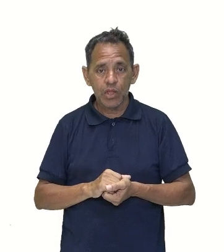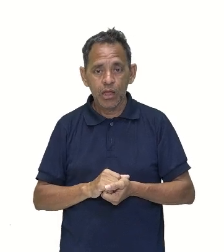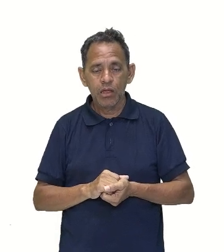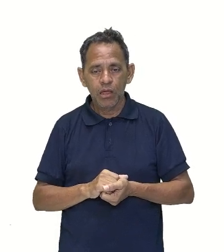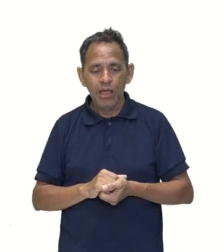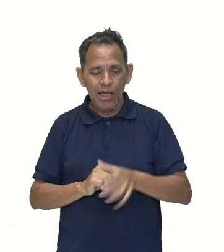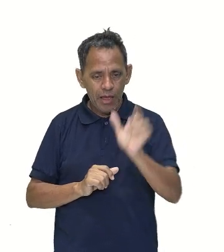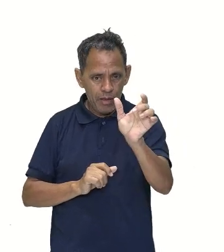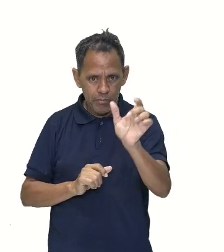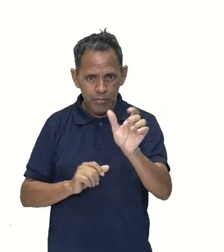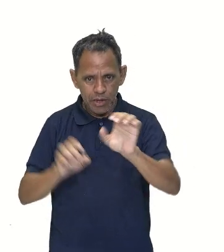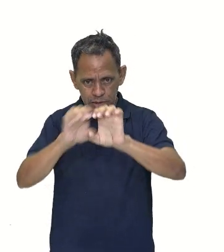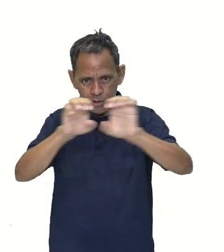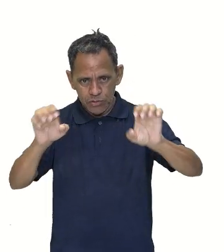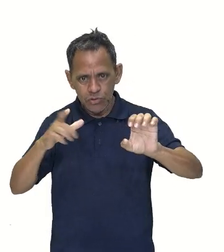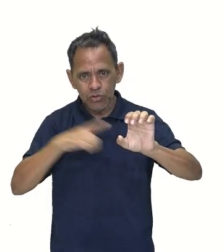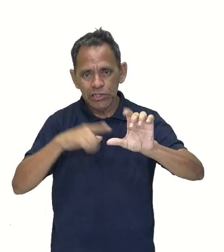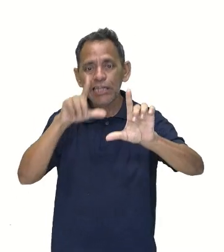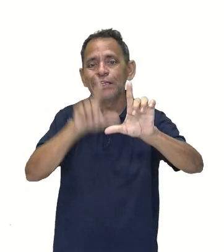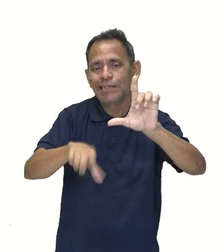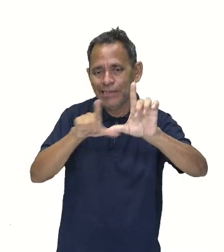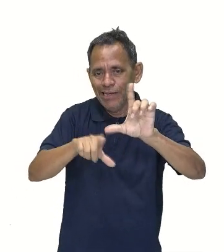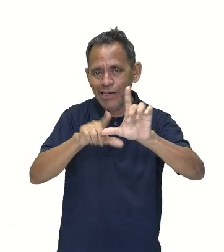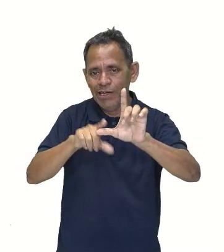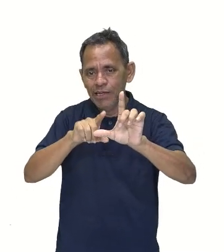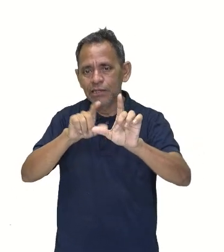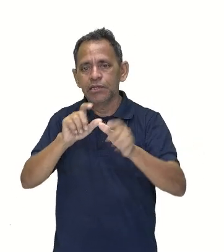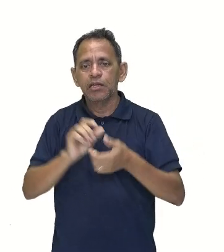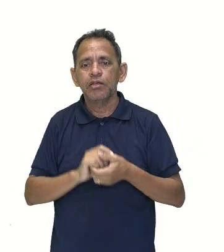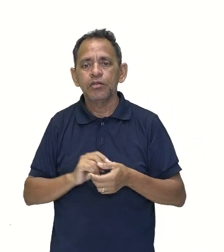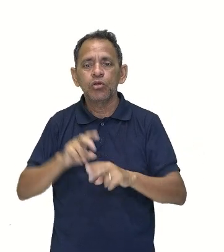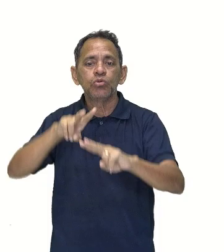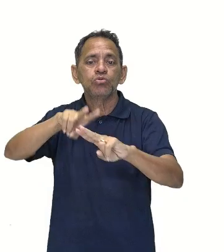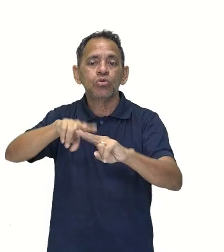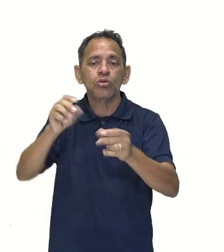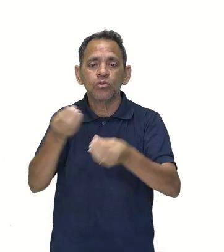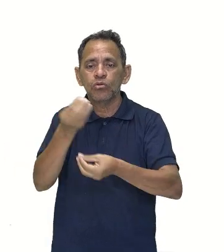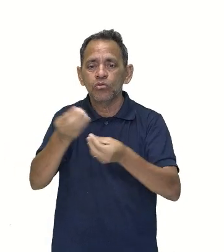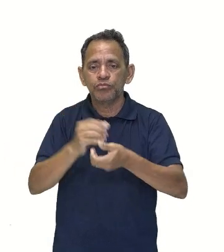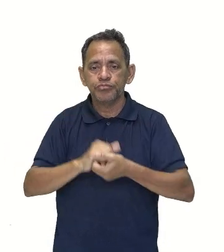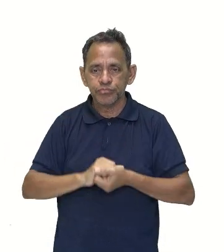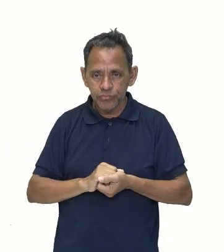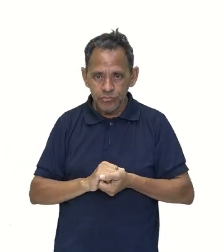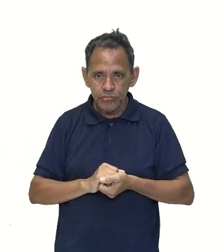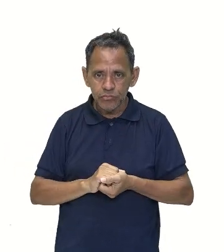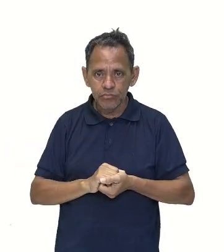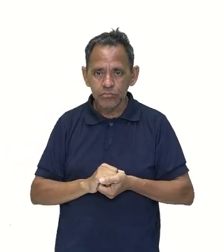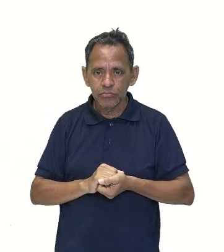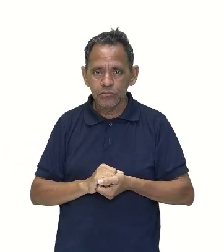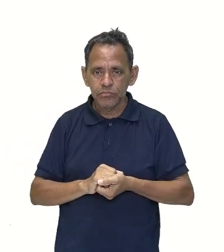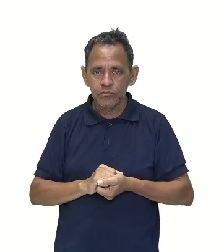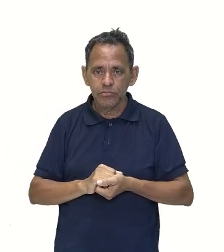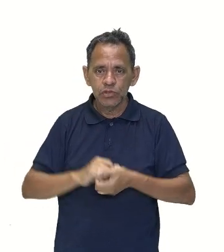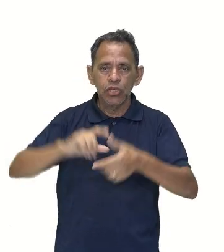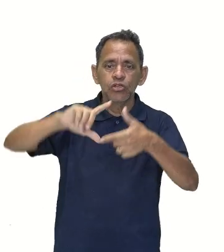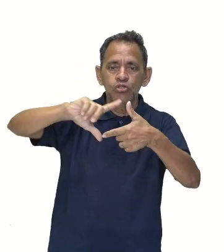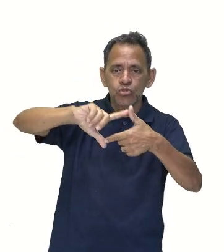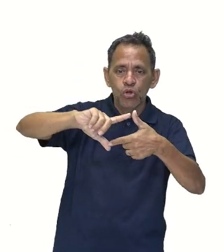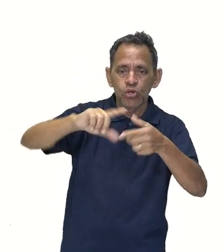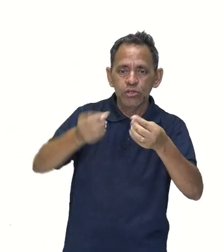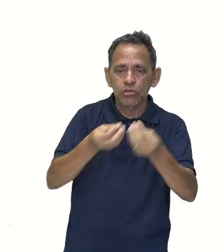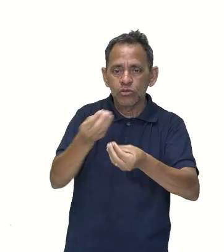membro da equação. Agora eu vou isolar o valor de R. Aí eu vou ter 25 sobre 6,28.